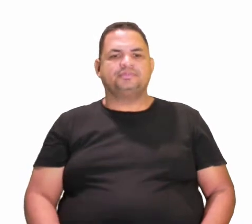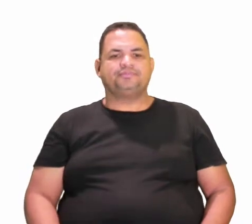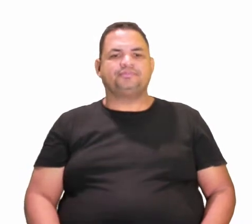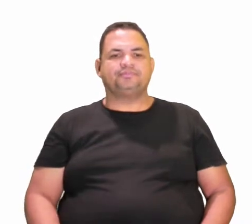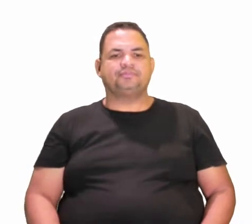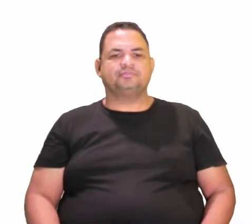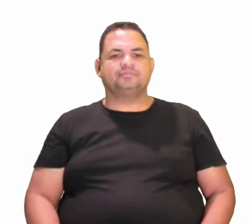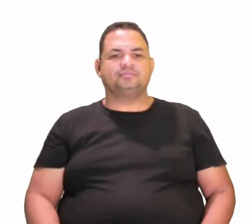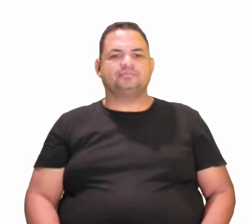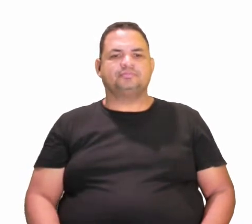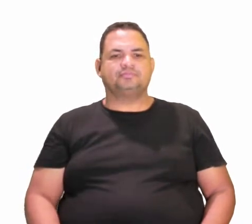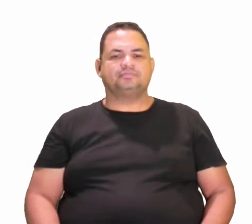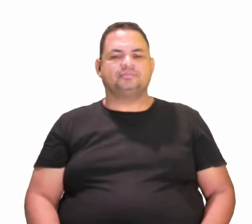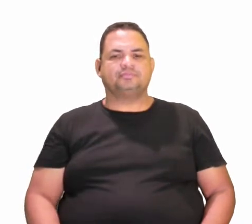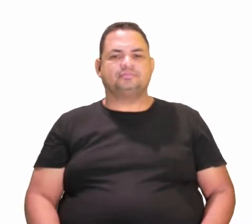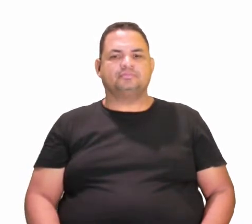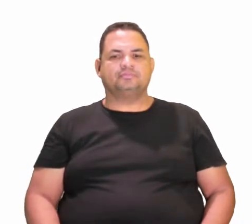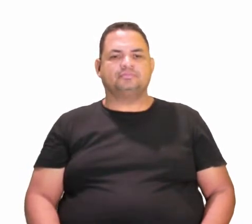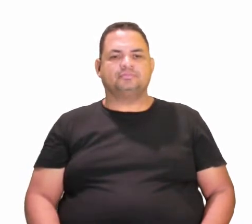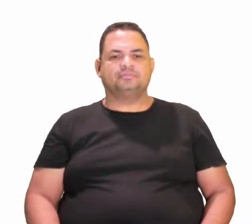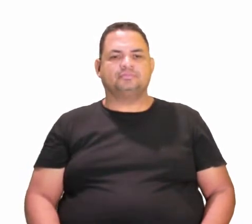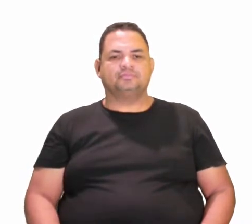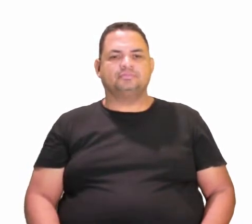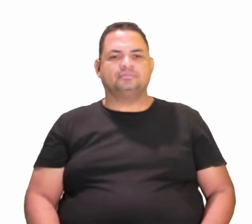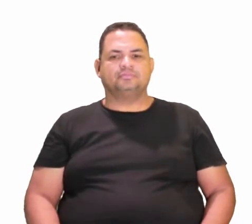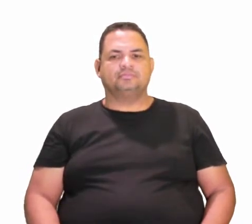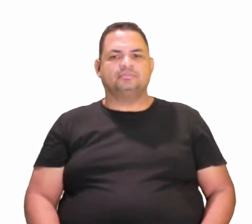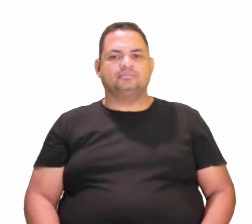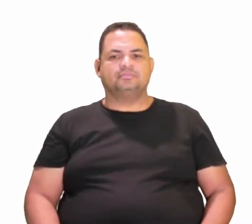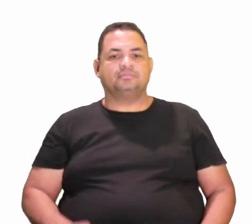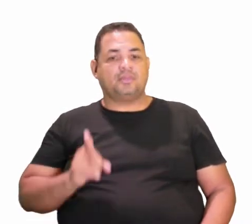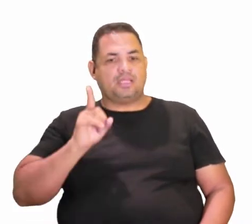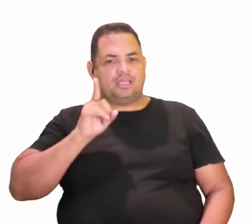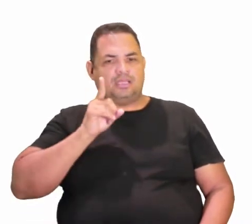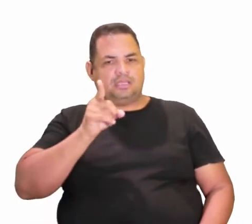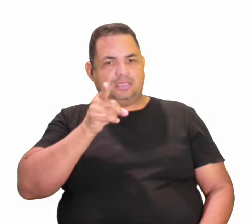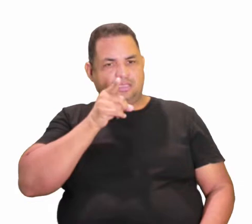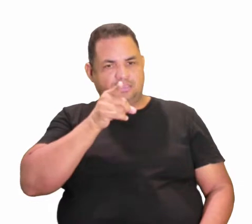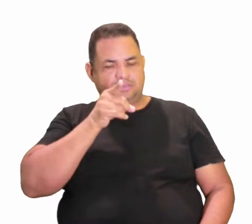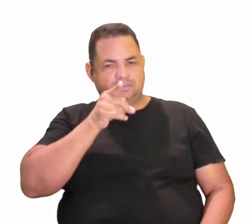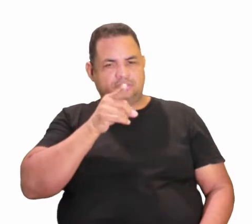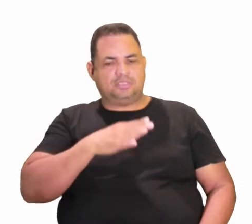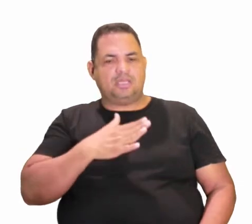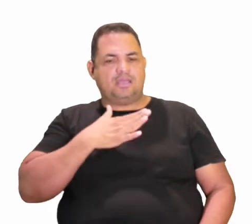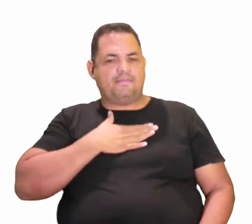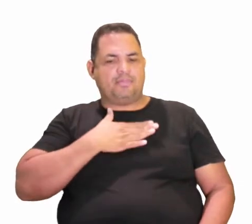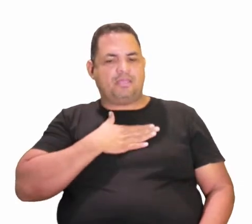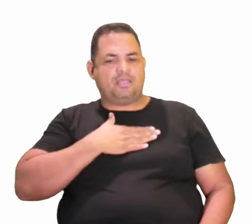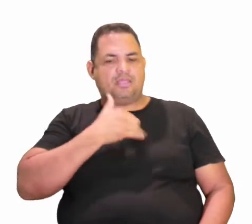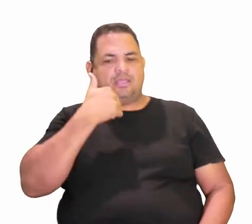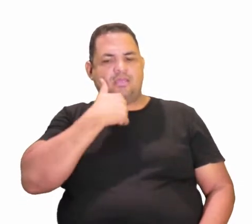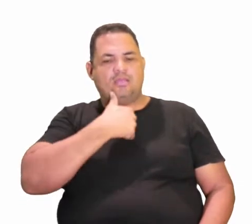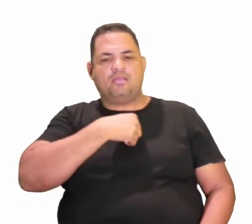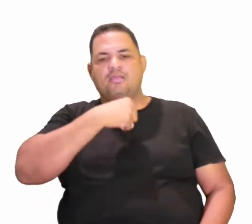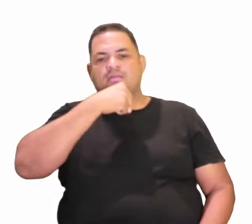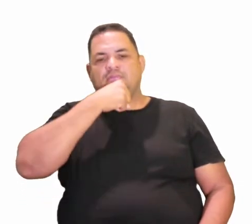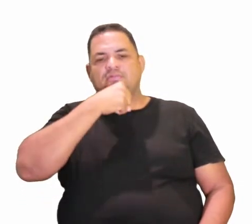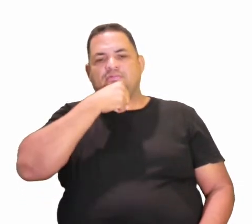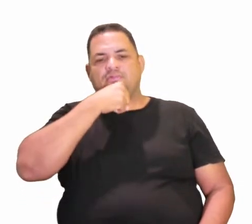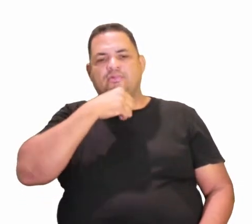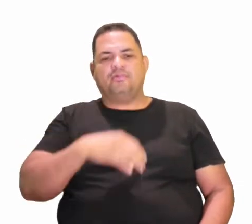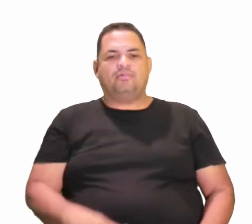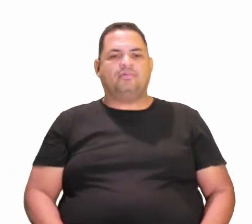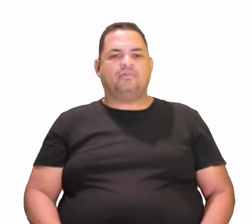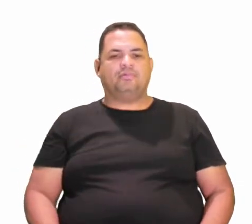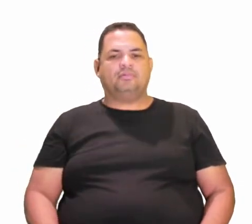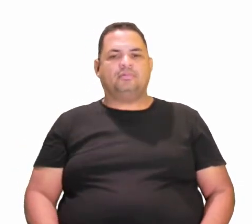This is my grandma. This is my grandma. Esta é minha avó. This is my grandpa. Este é meu